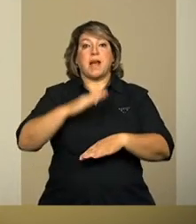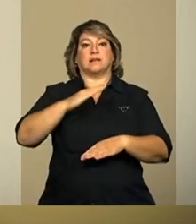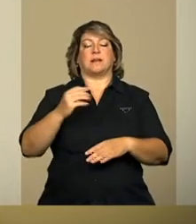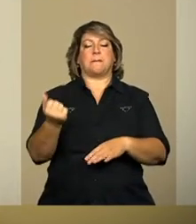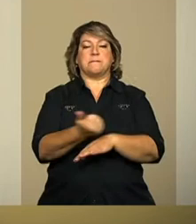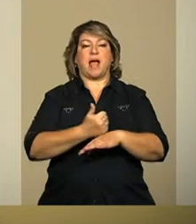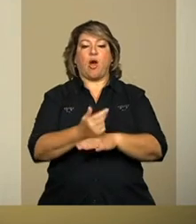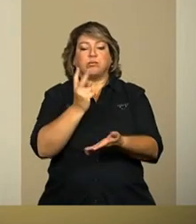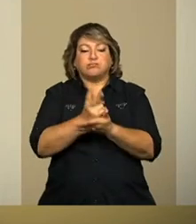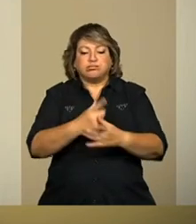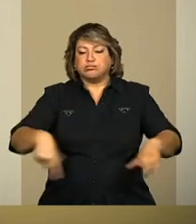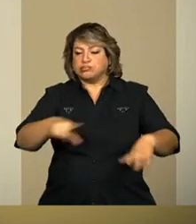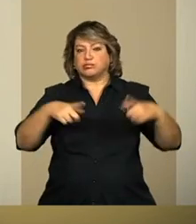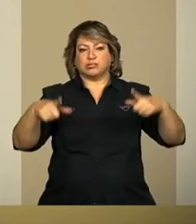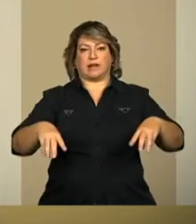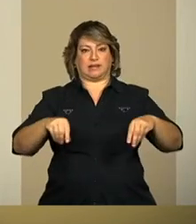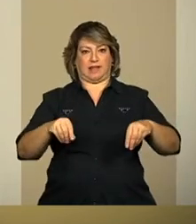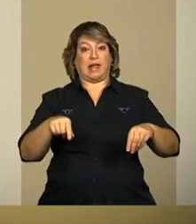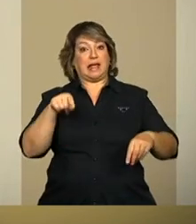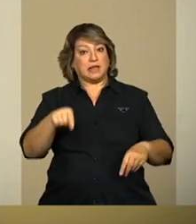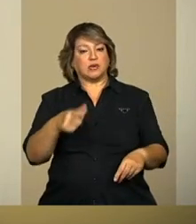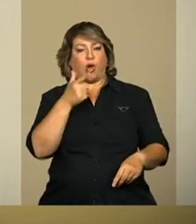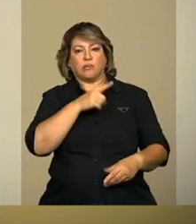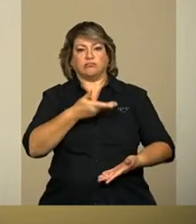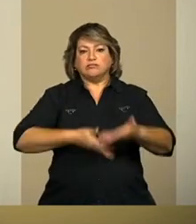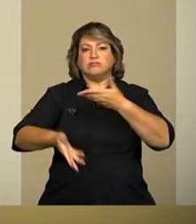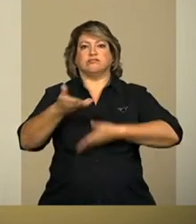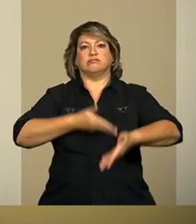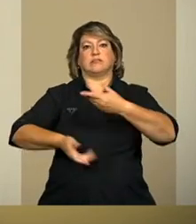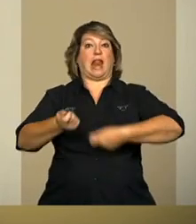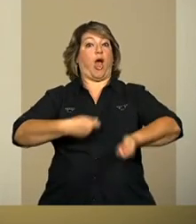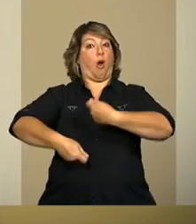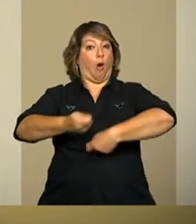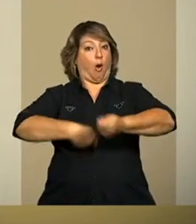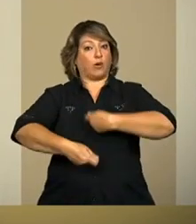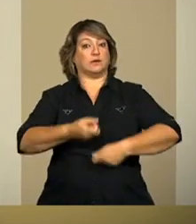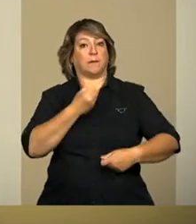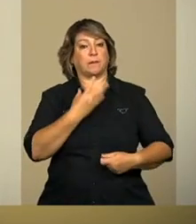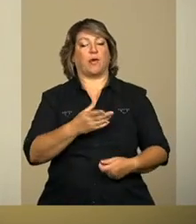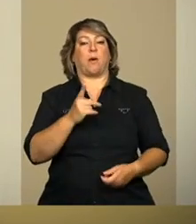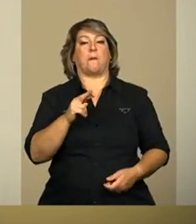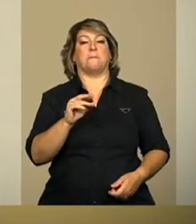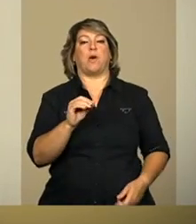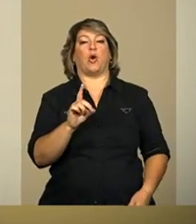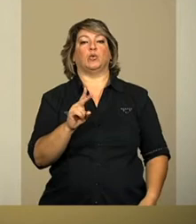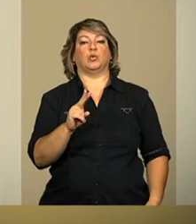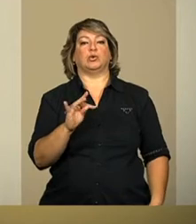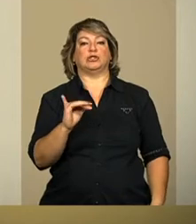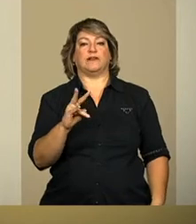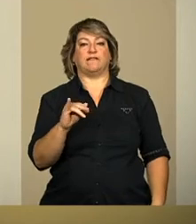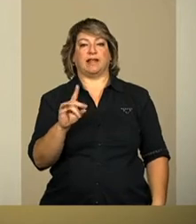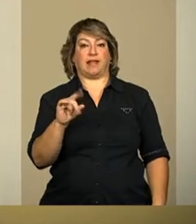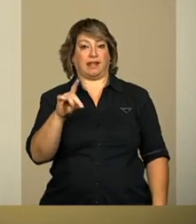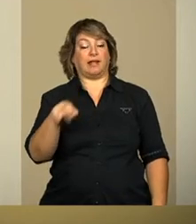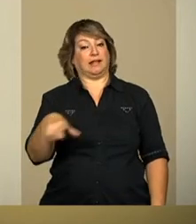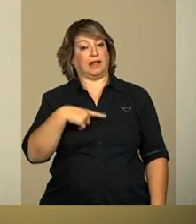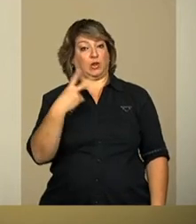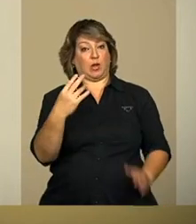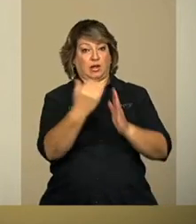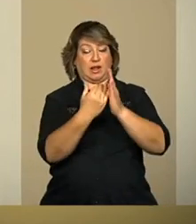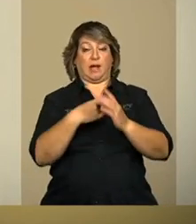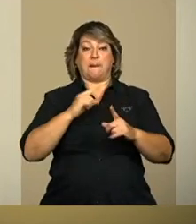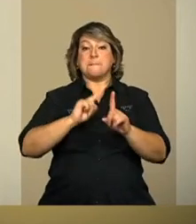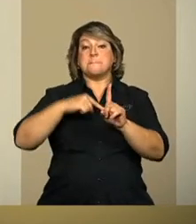numa mesma área Isso se chama produtividade e para aumentar essa produtividade Nós temos dois programas o Mais